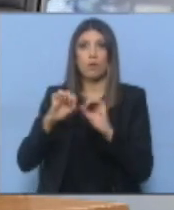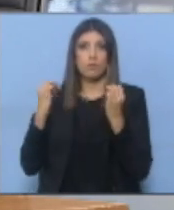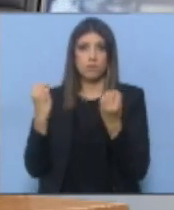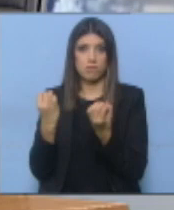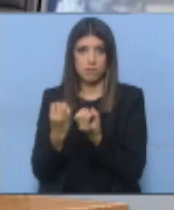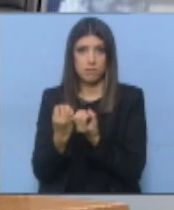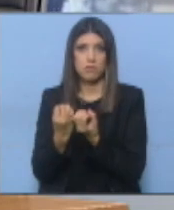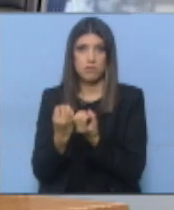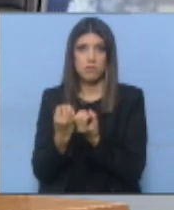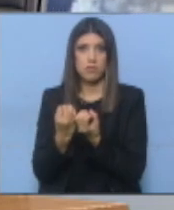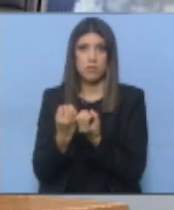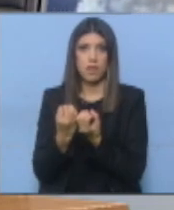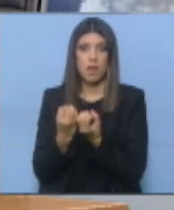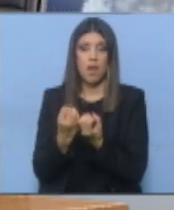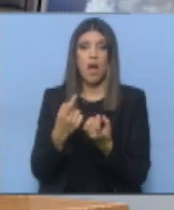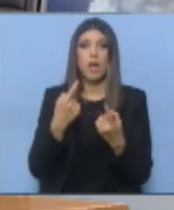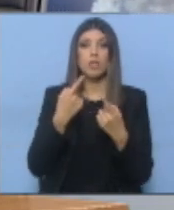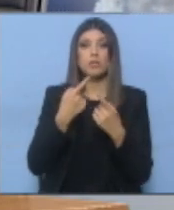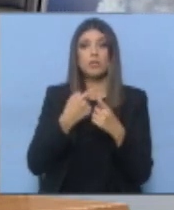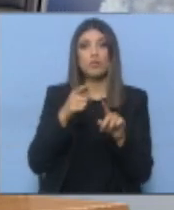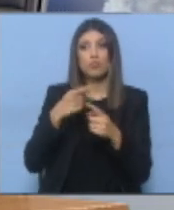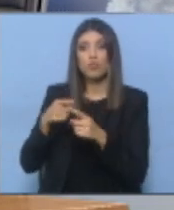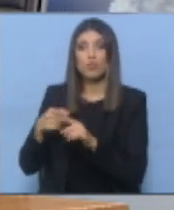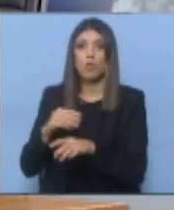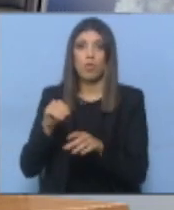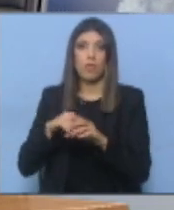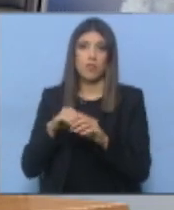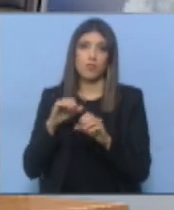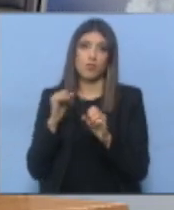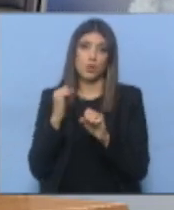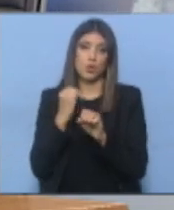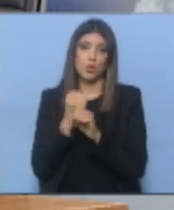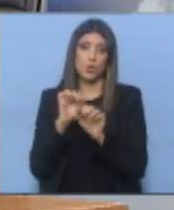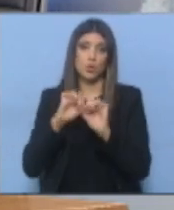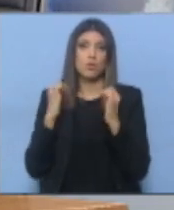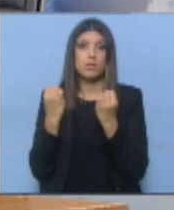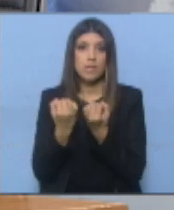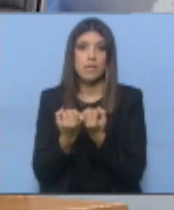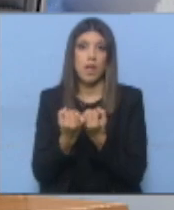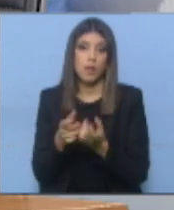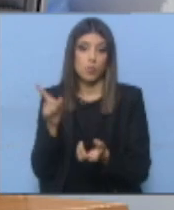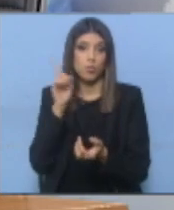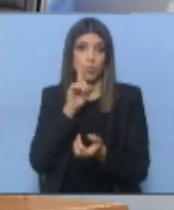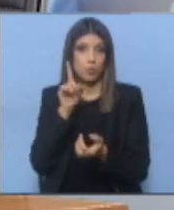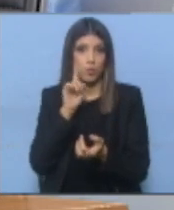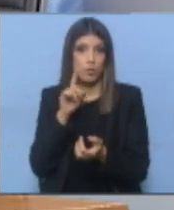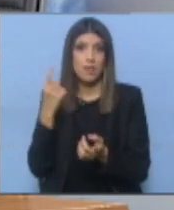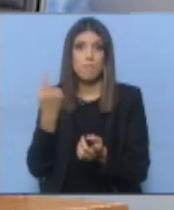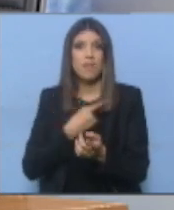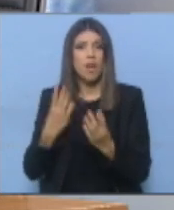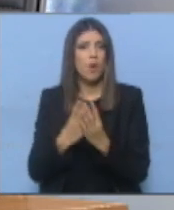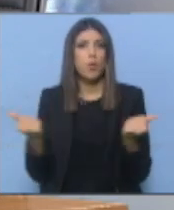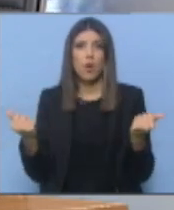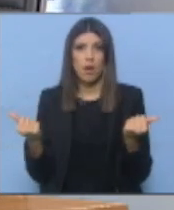uma série de fatores sociais que são extremamente importantes que sejam resolvidos. Mas